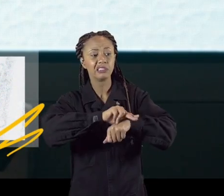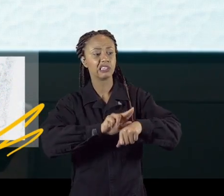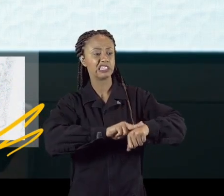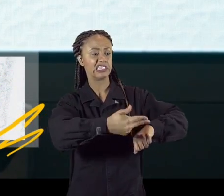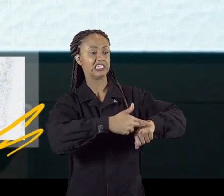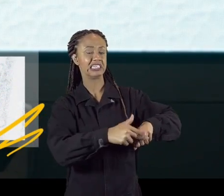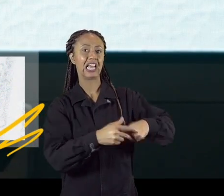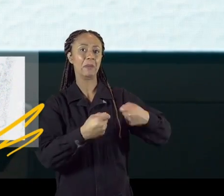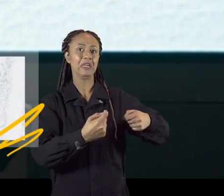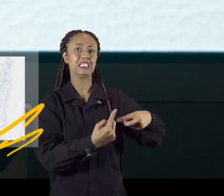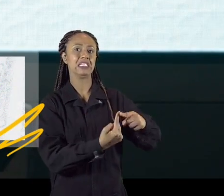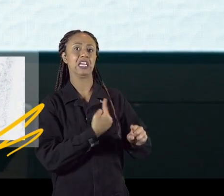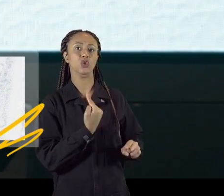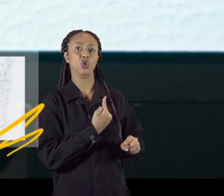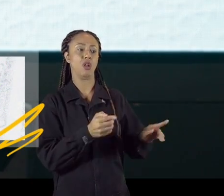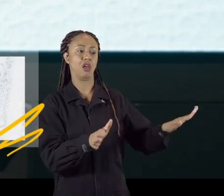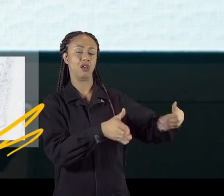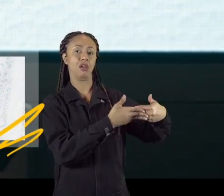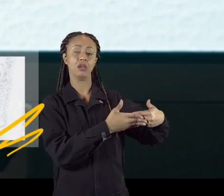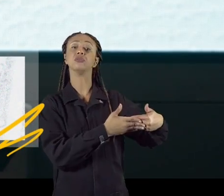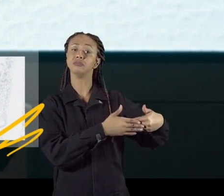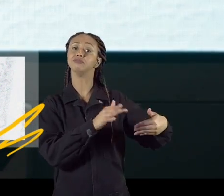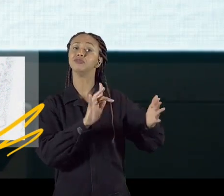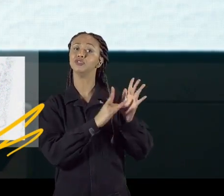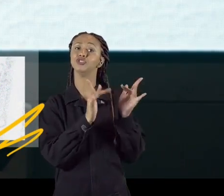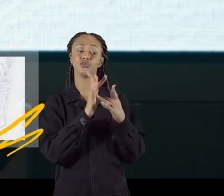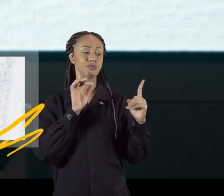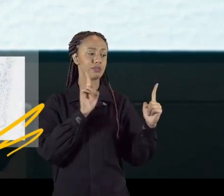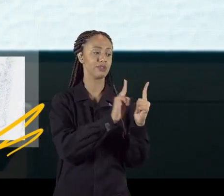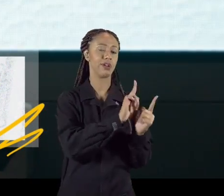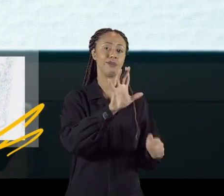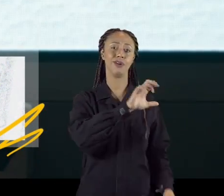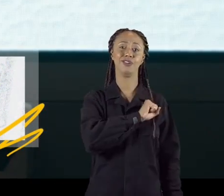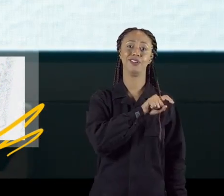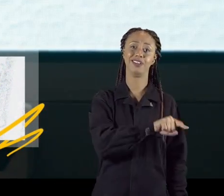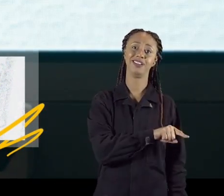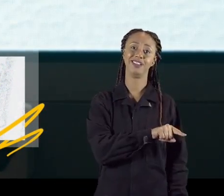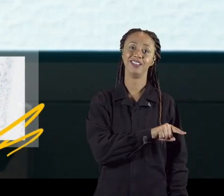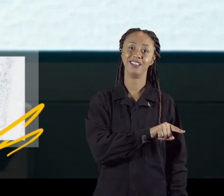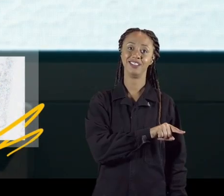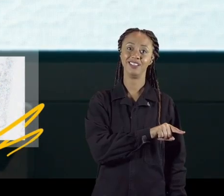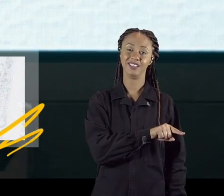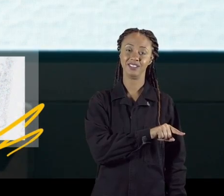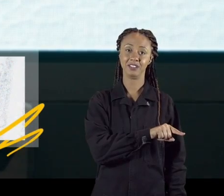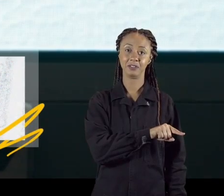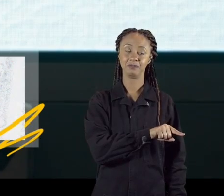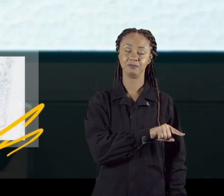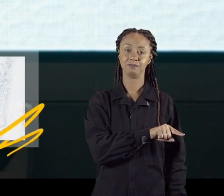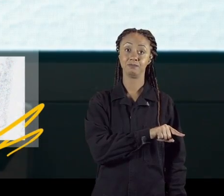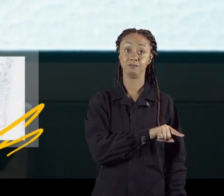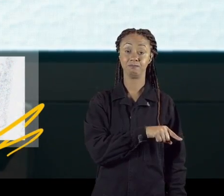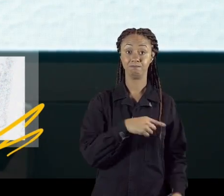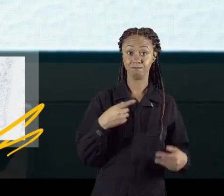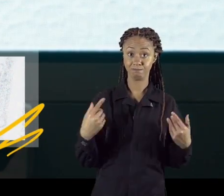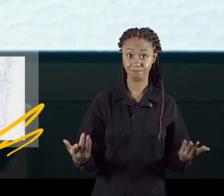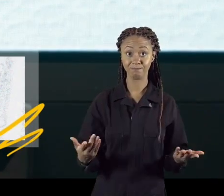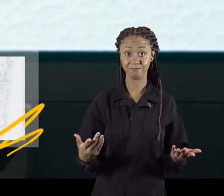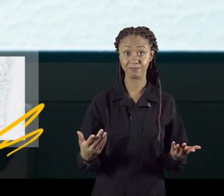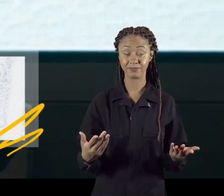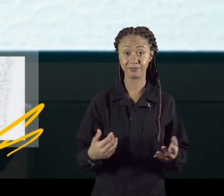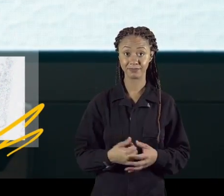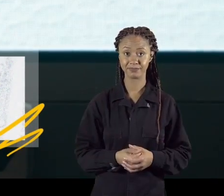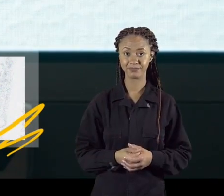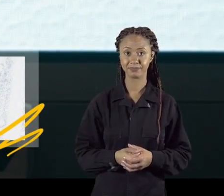o amor até o fim uh Oi e o amor de Deus e ele está em